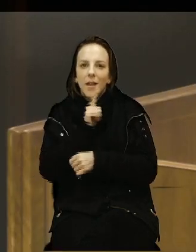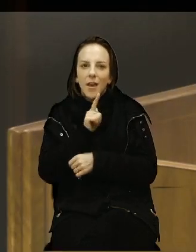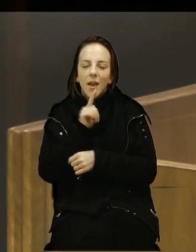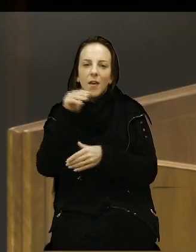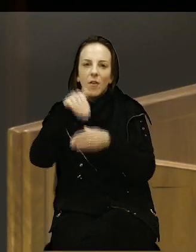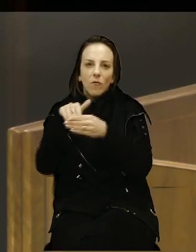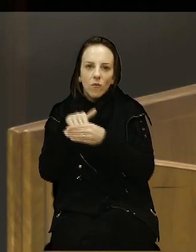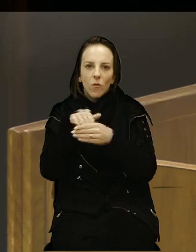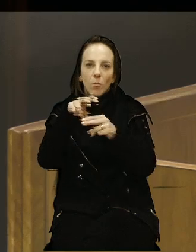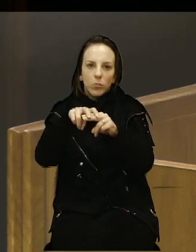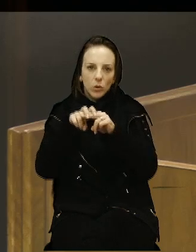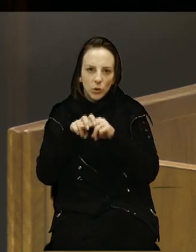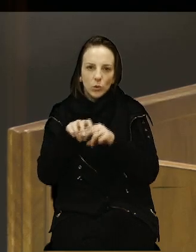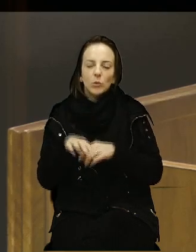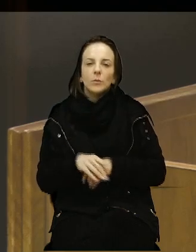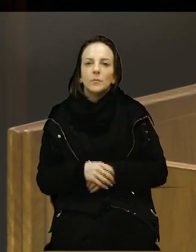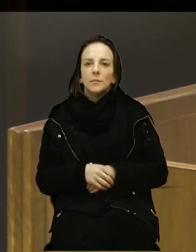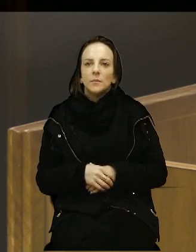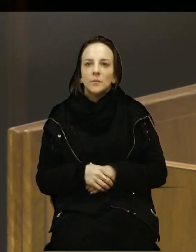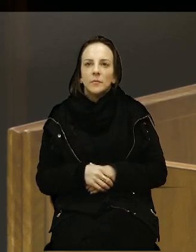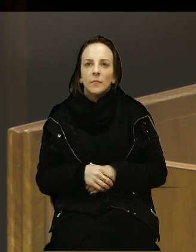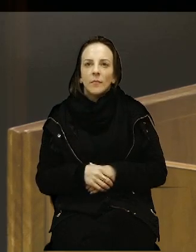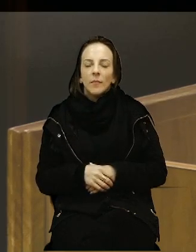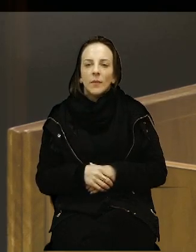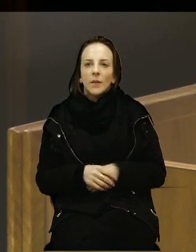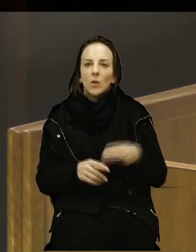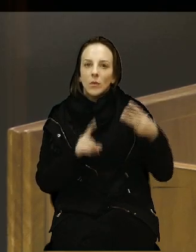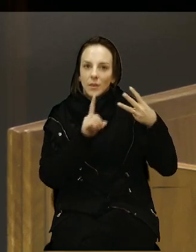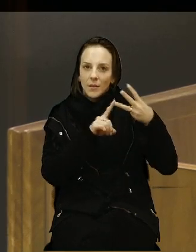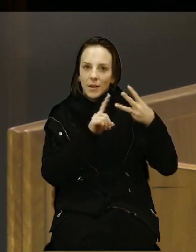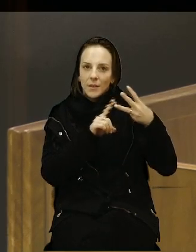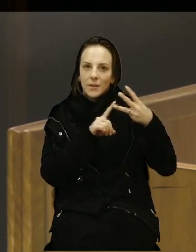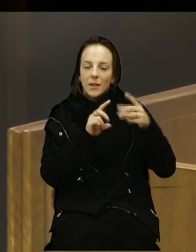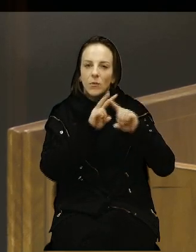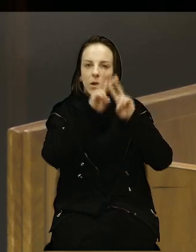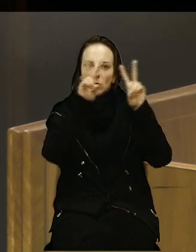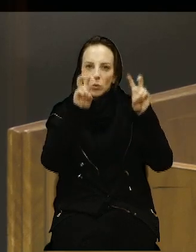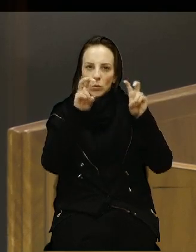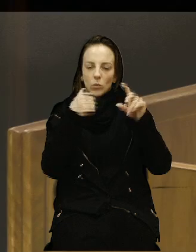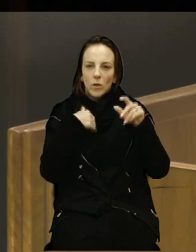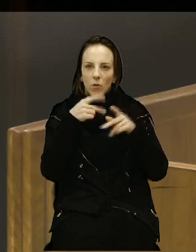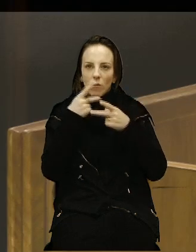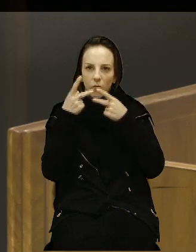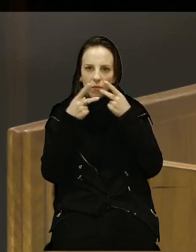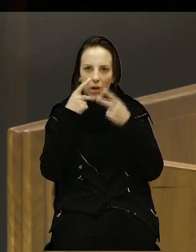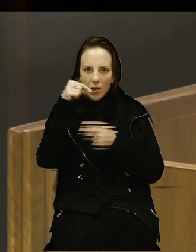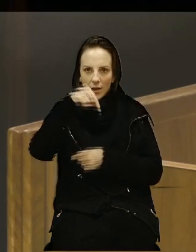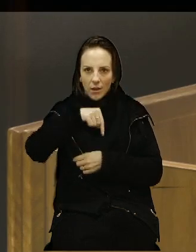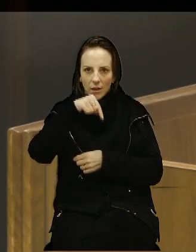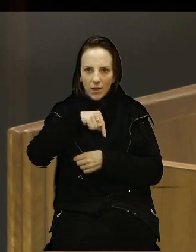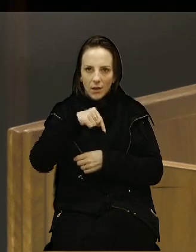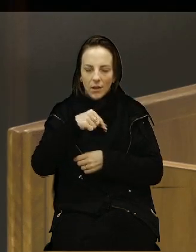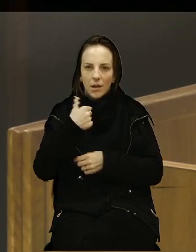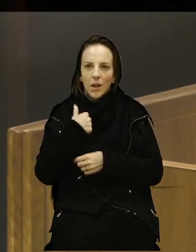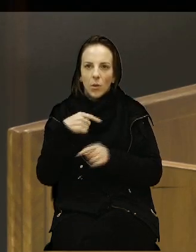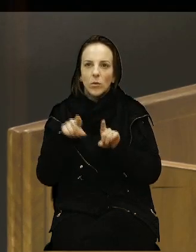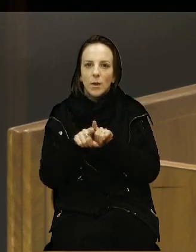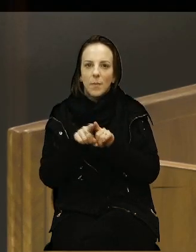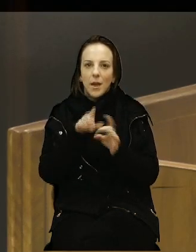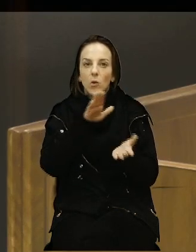a terceira etapa, terceiro tema que eu trago a essa casa, que inclusive cobrei na reunião de